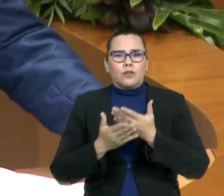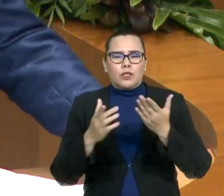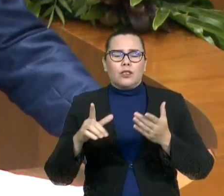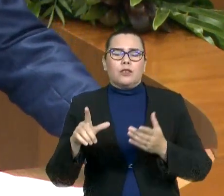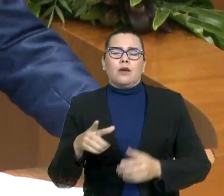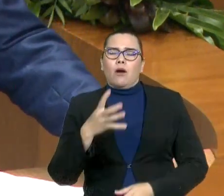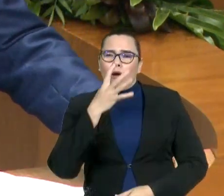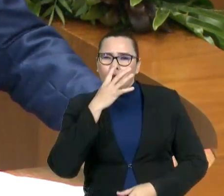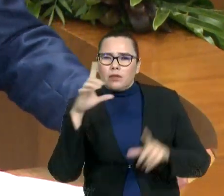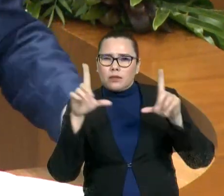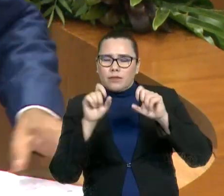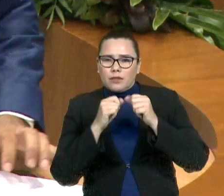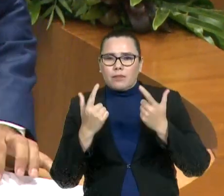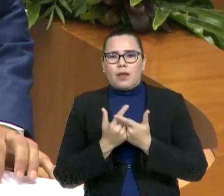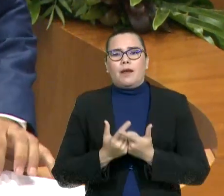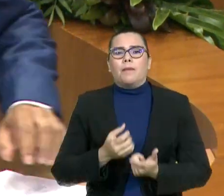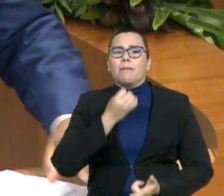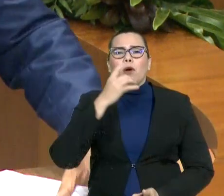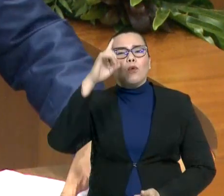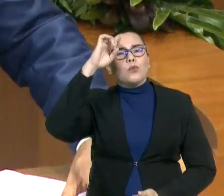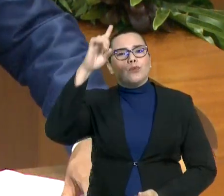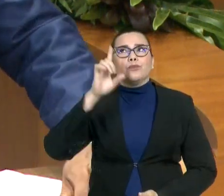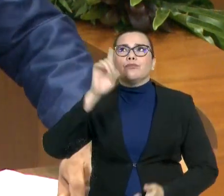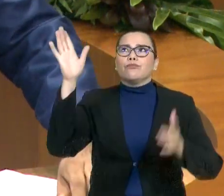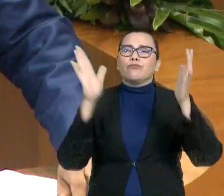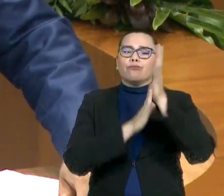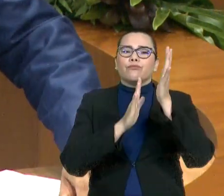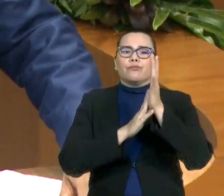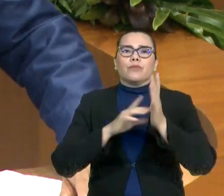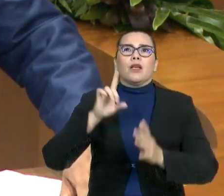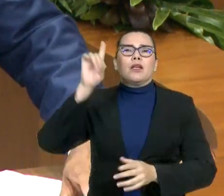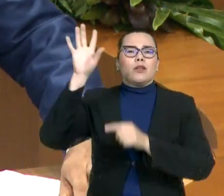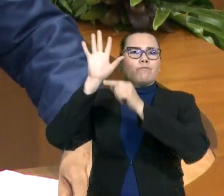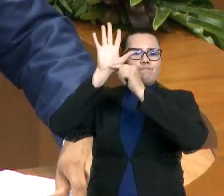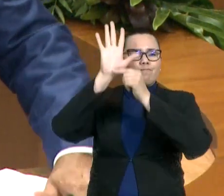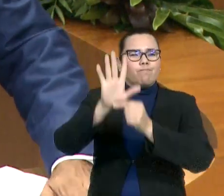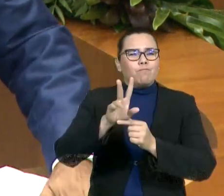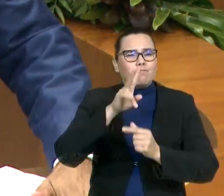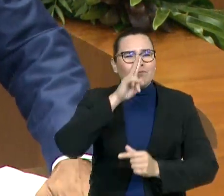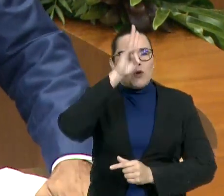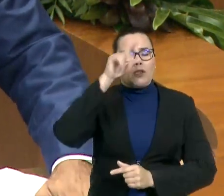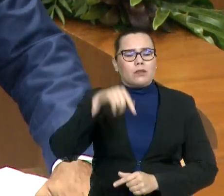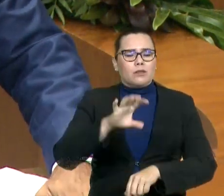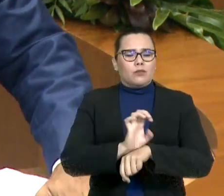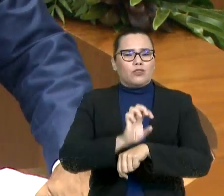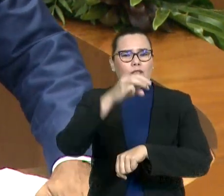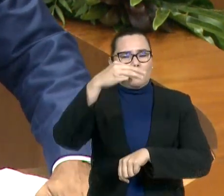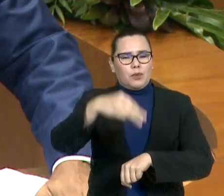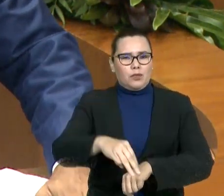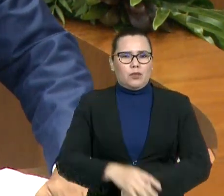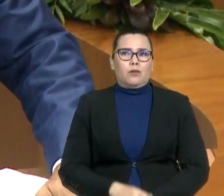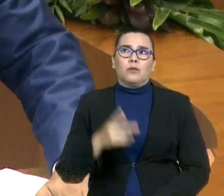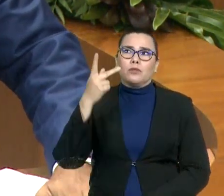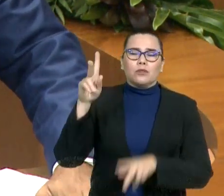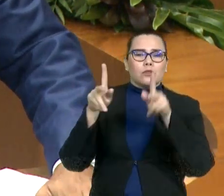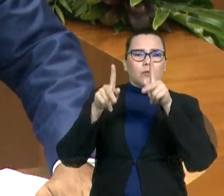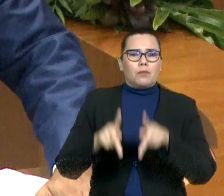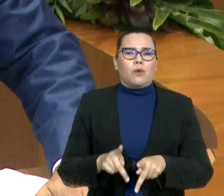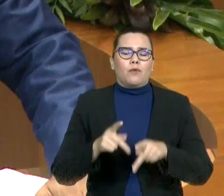nosso mais cordial bom dia, que Deus seja louvado. Deus tenha suas mãos poderosas sobre o Estado do Maranhão, sobre a sua população.